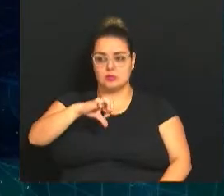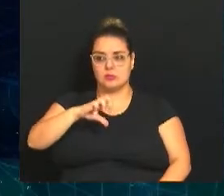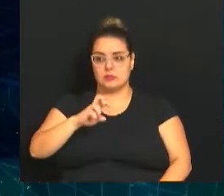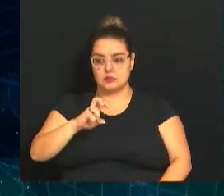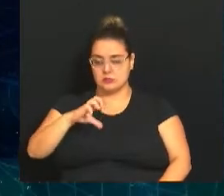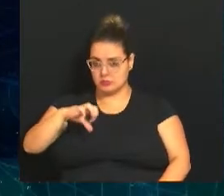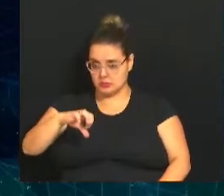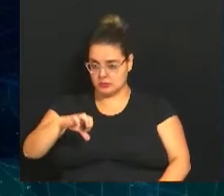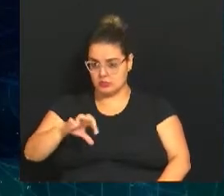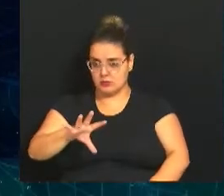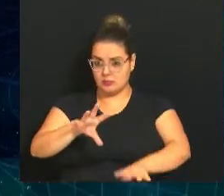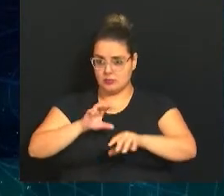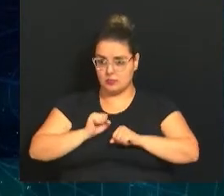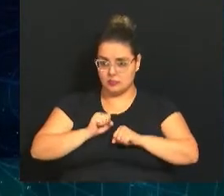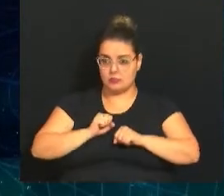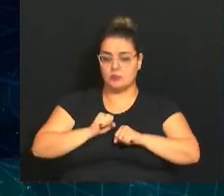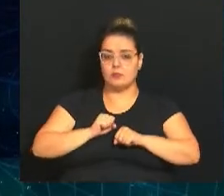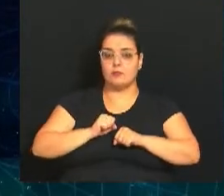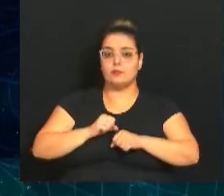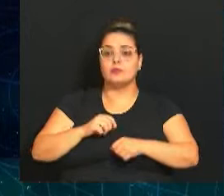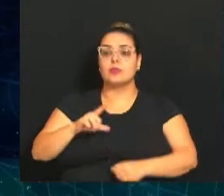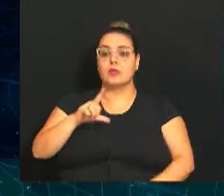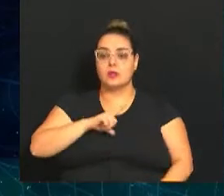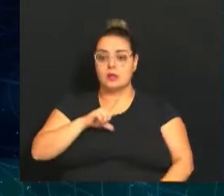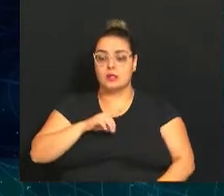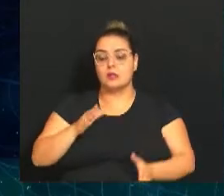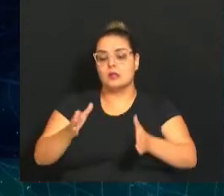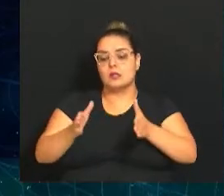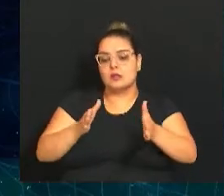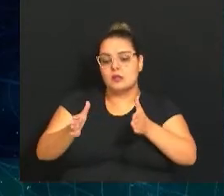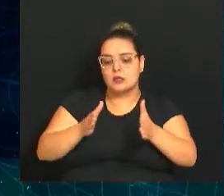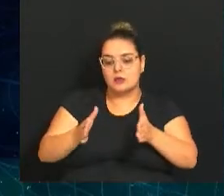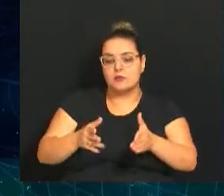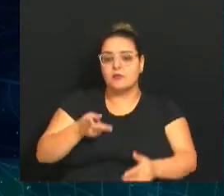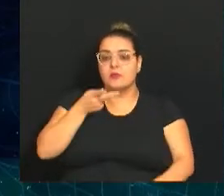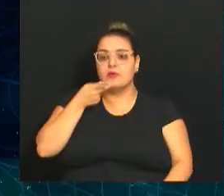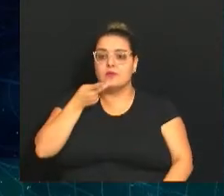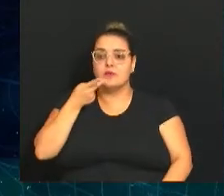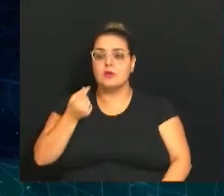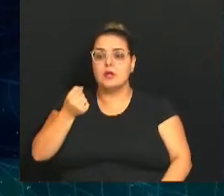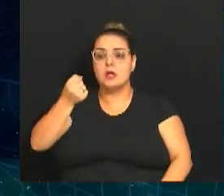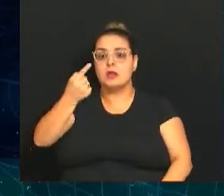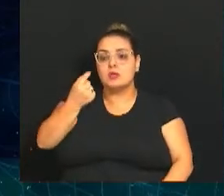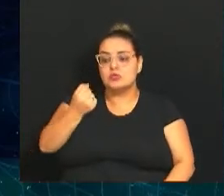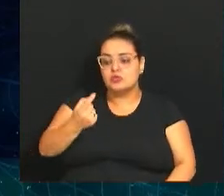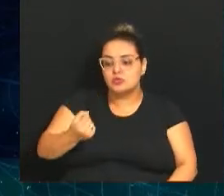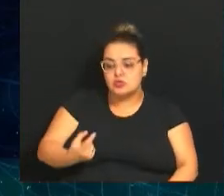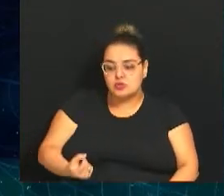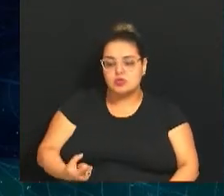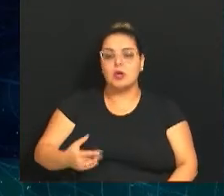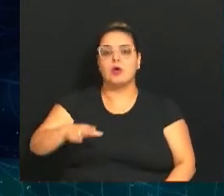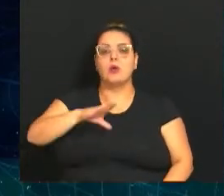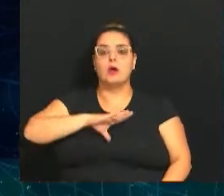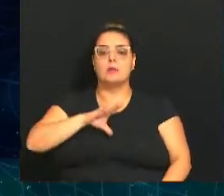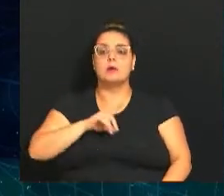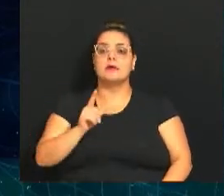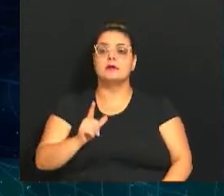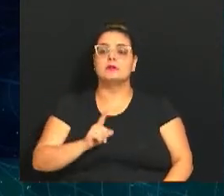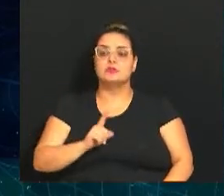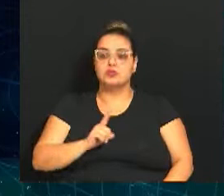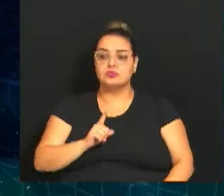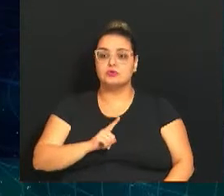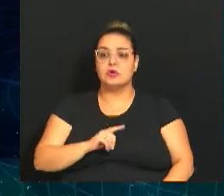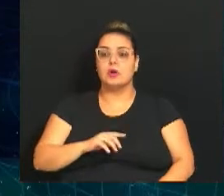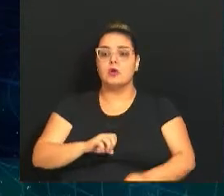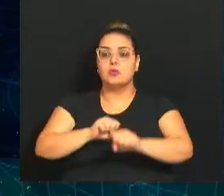526.959 casos. E olha, Gabriel, a gente nesse quadro vai falar só de algumas cidades que tiveram aí a